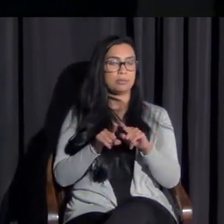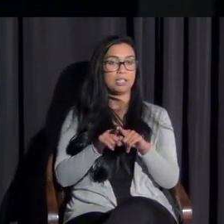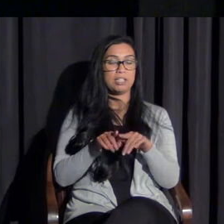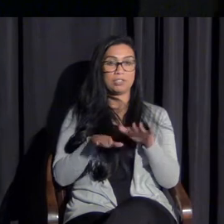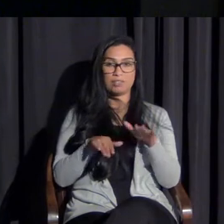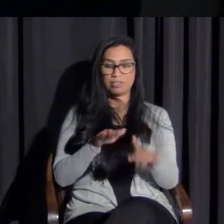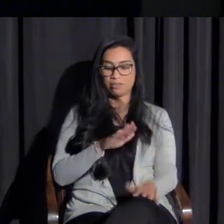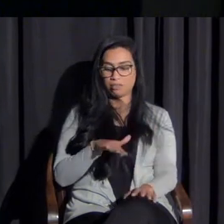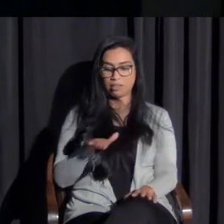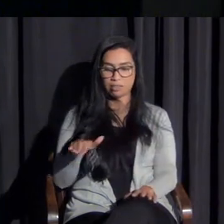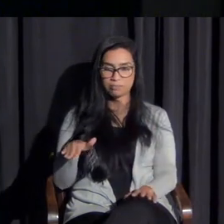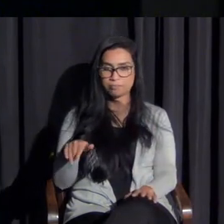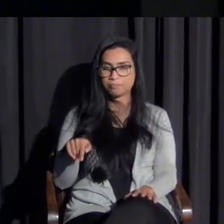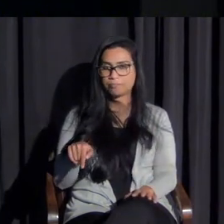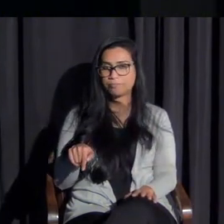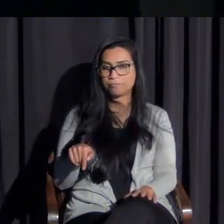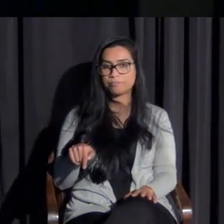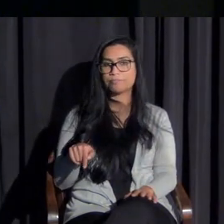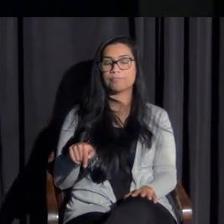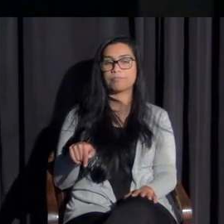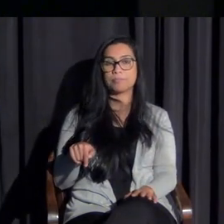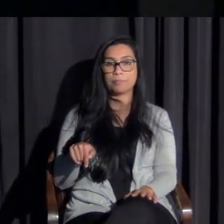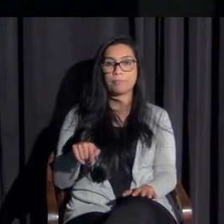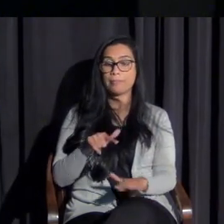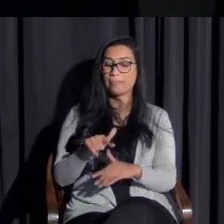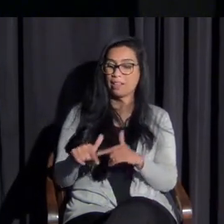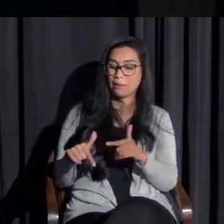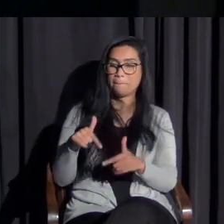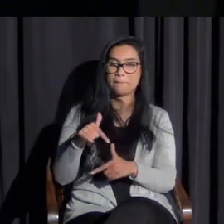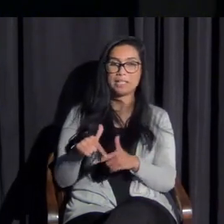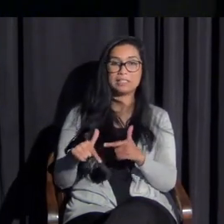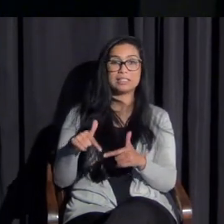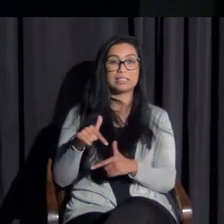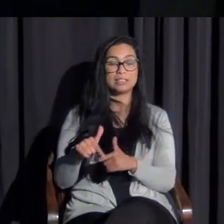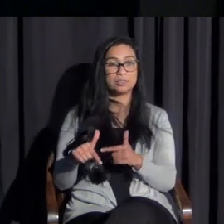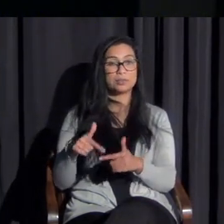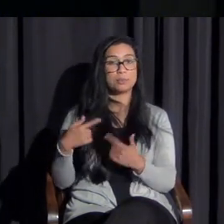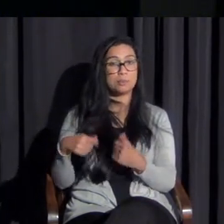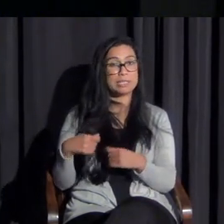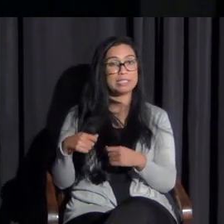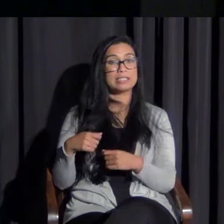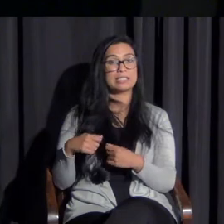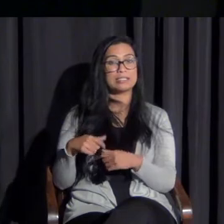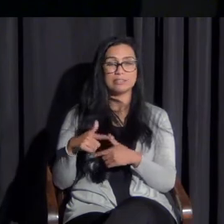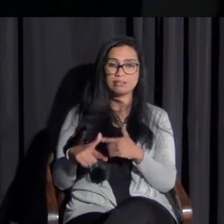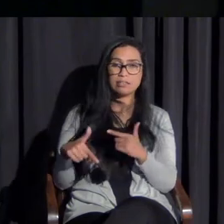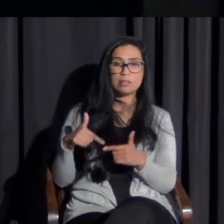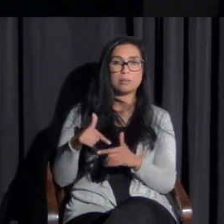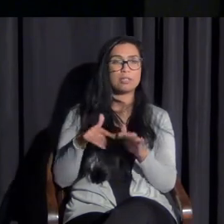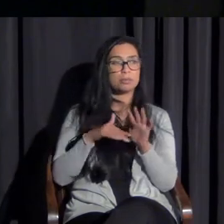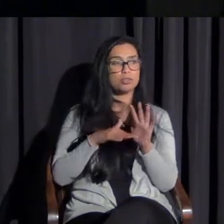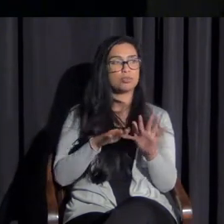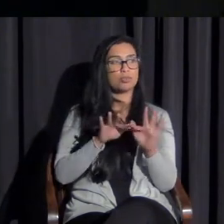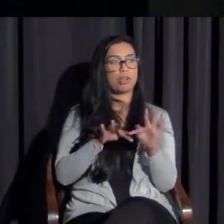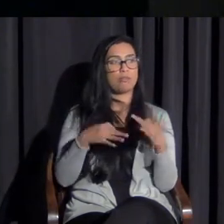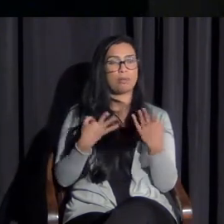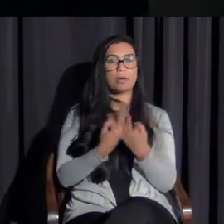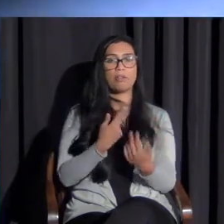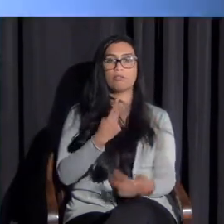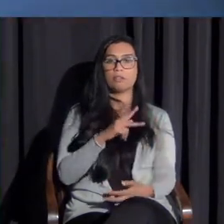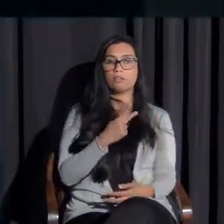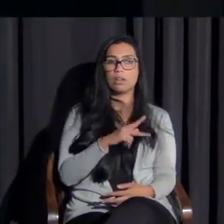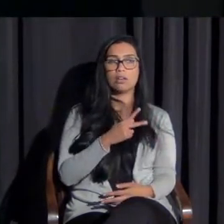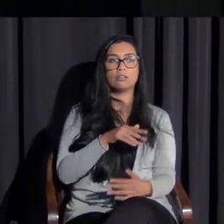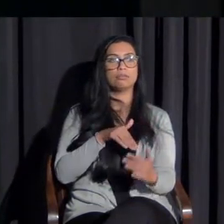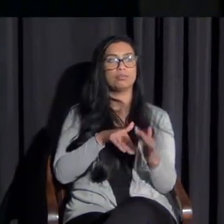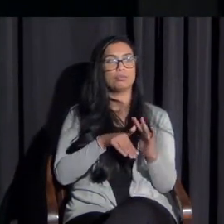inclusive crianças em situação de trabalho, que precisam trabalhar desde muito pequenas para ajudar em